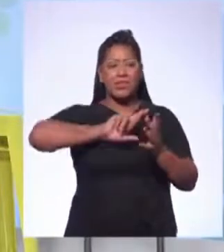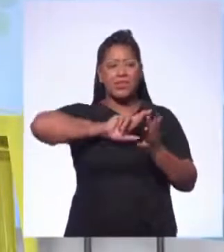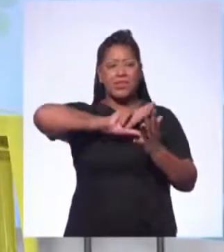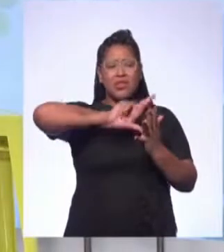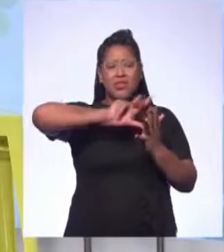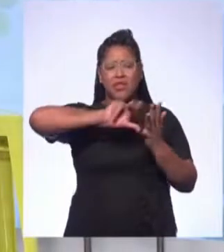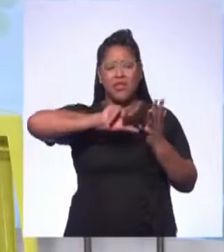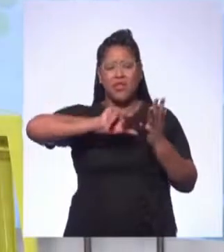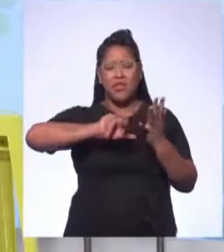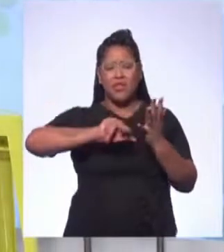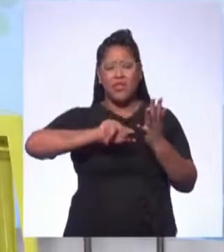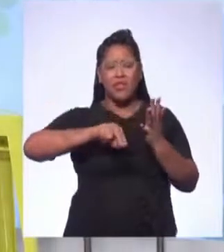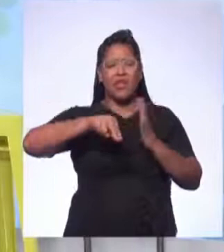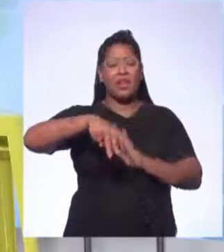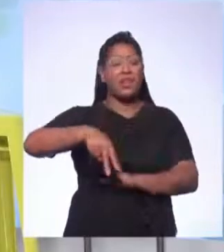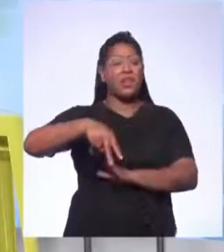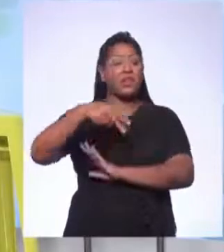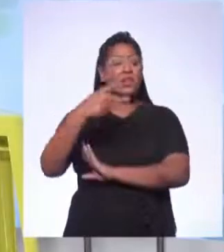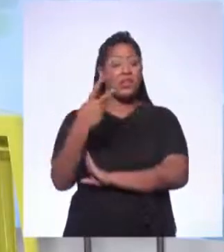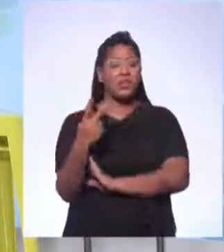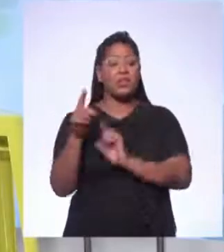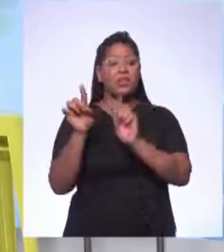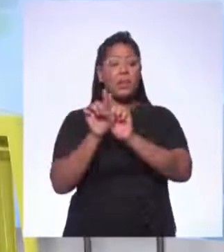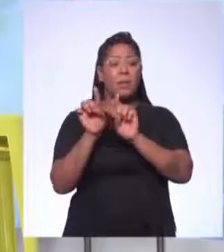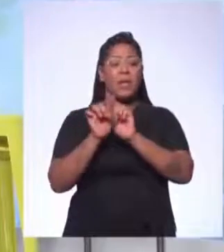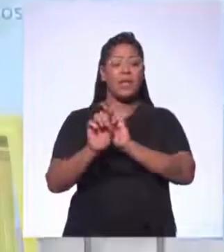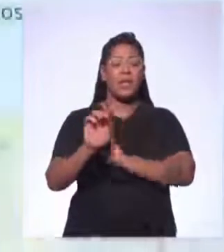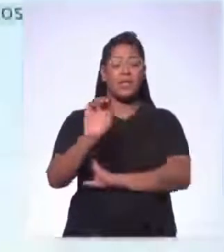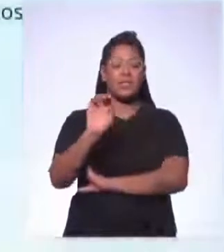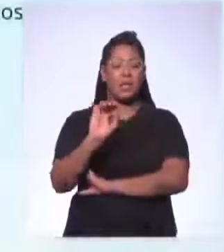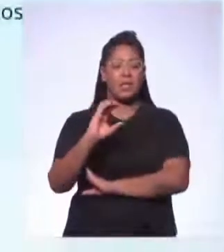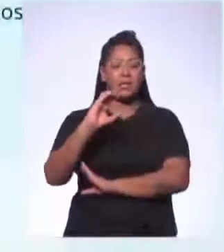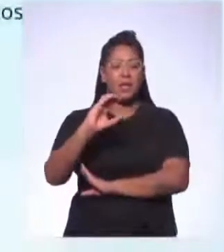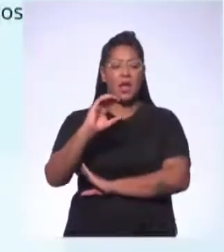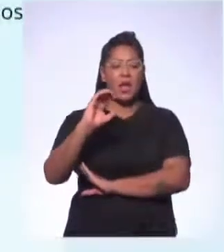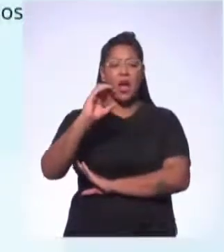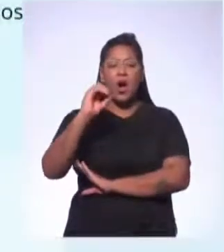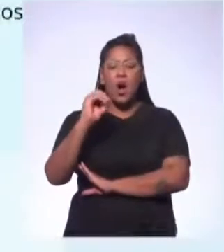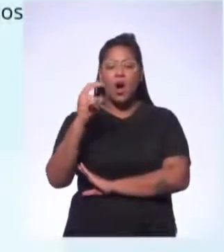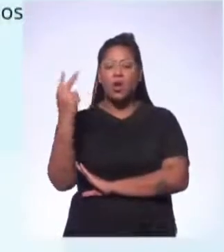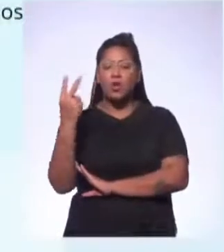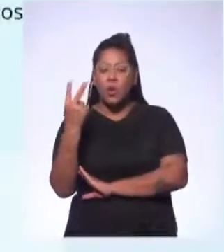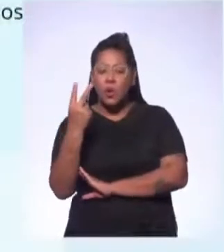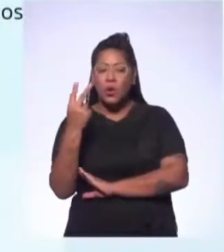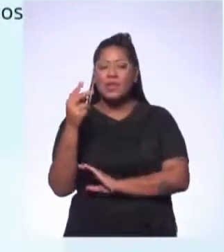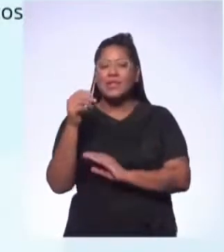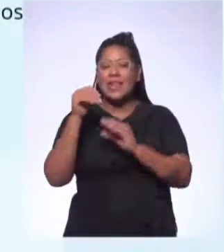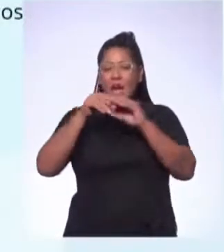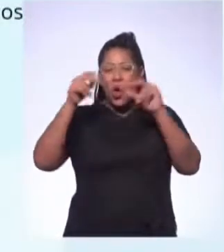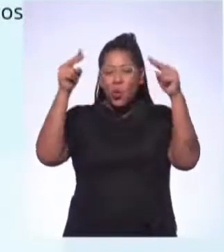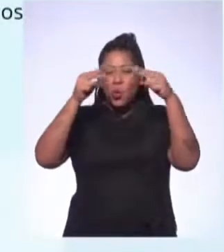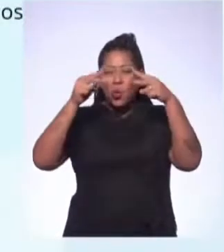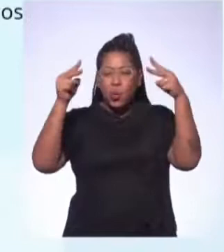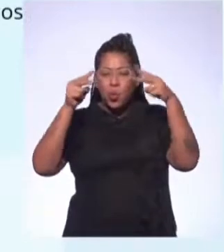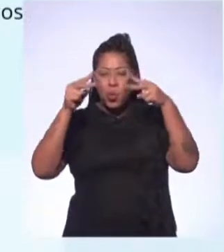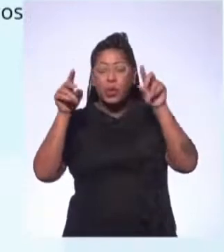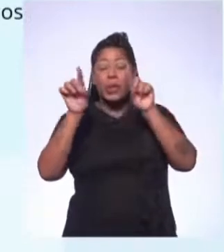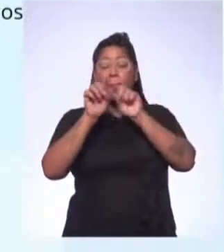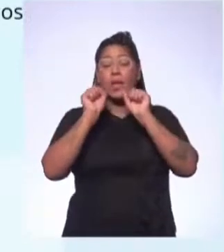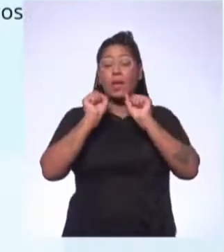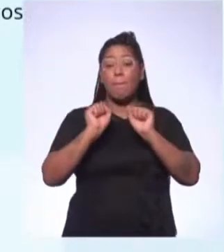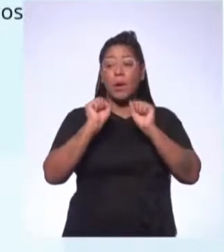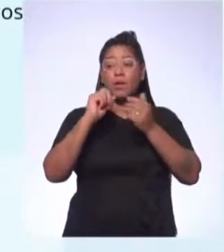aqui o CO2, ok, que é um grande vilão, que é produzido aí tanto pelas chaminés das firmas como pela queima